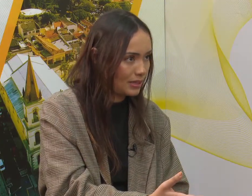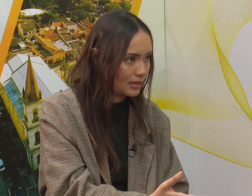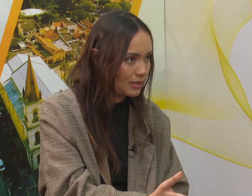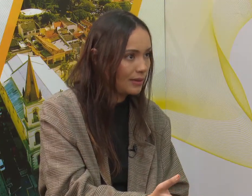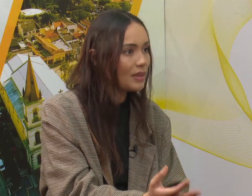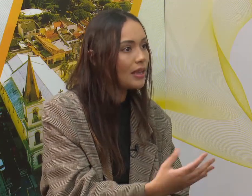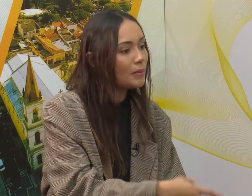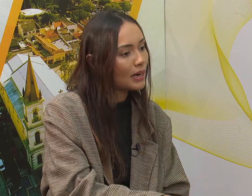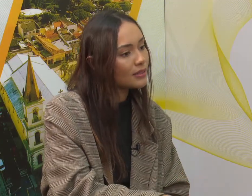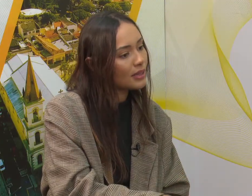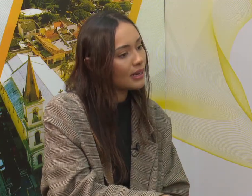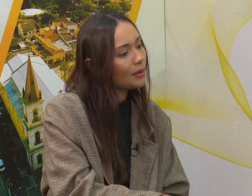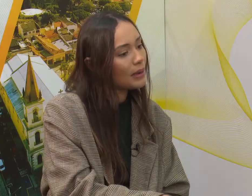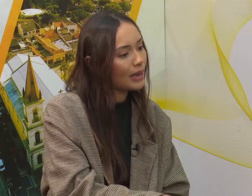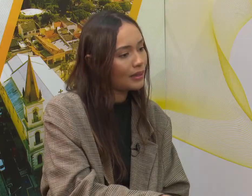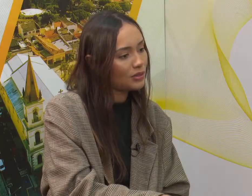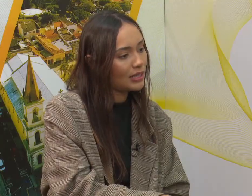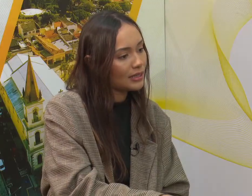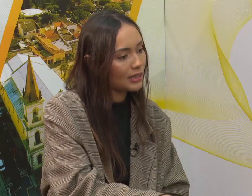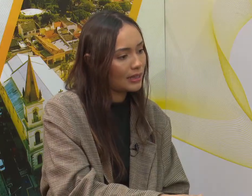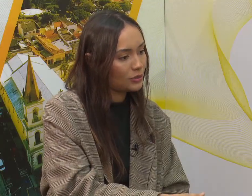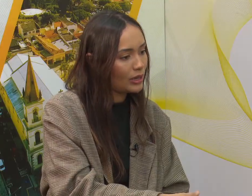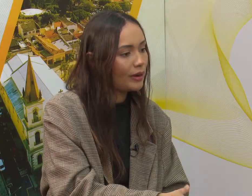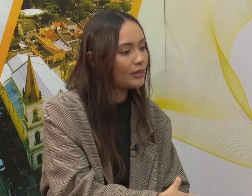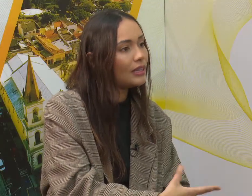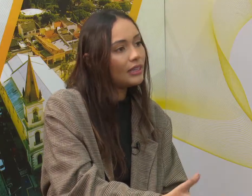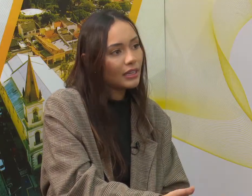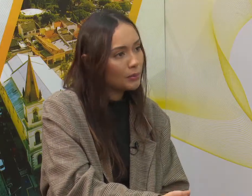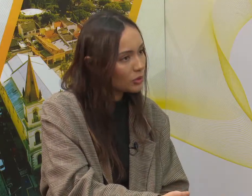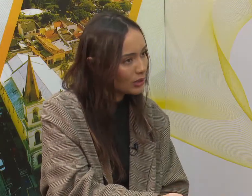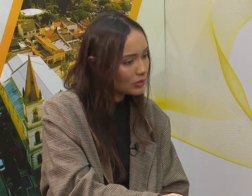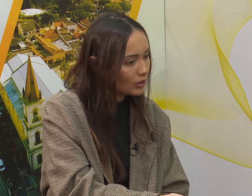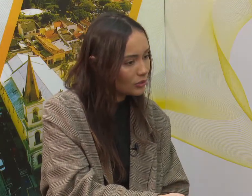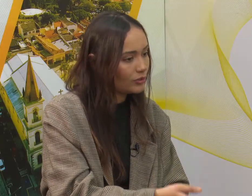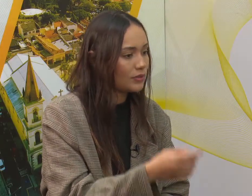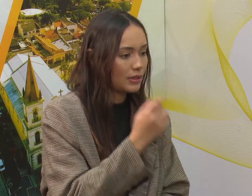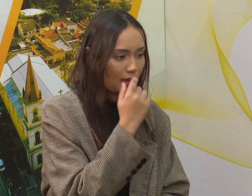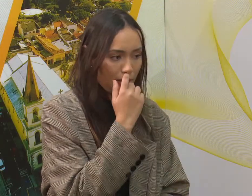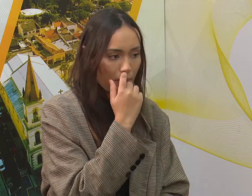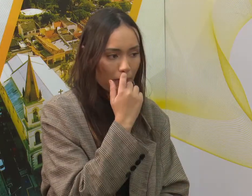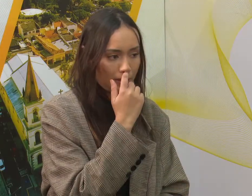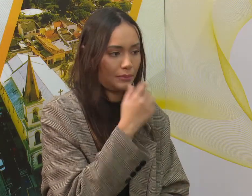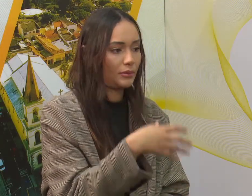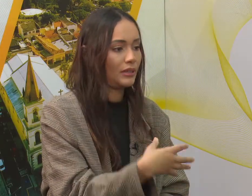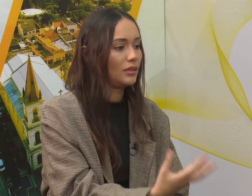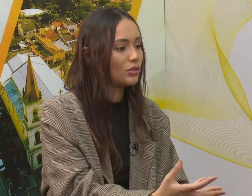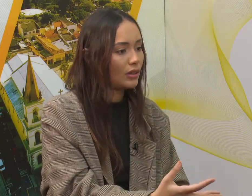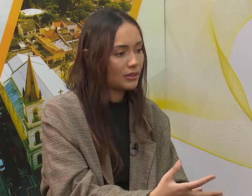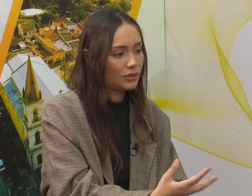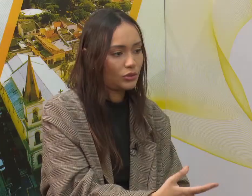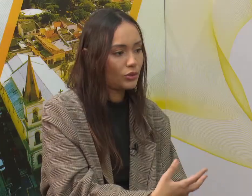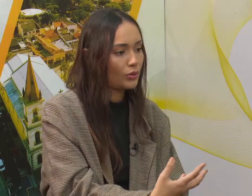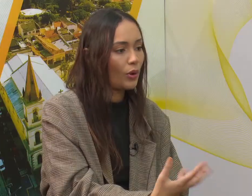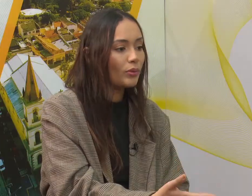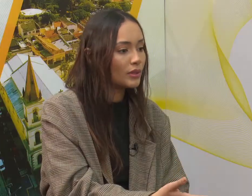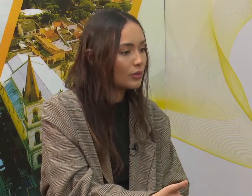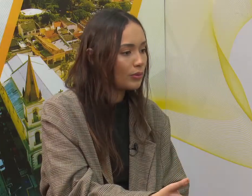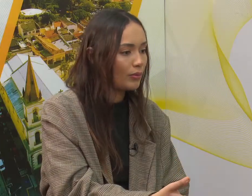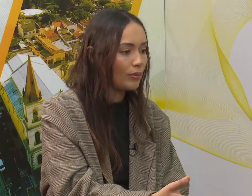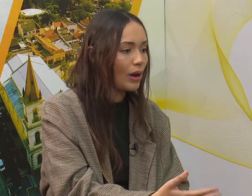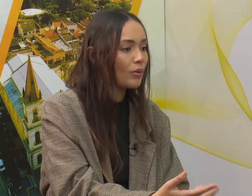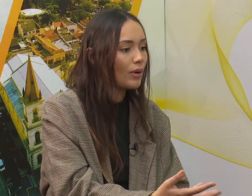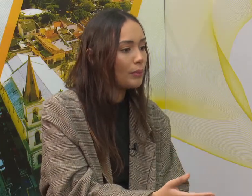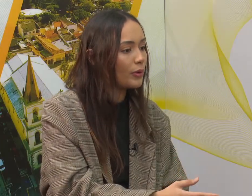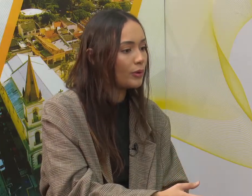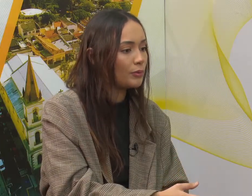na BNCC, para serem aplicados ali em sala de aula e em projetos coletivos. Então, por exemplo, em escolas que a gente conta